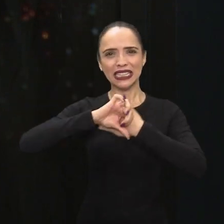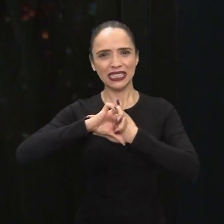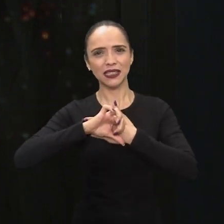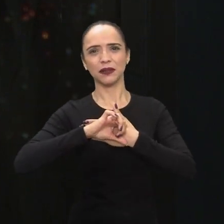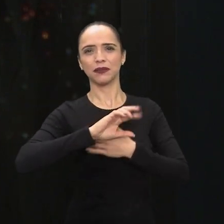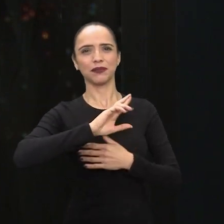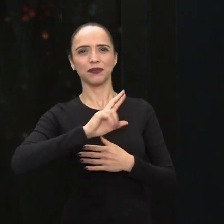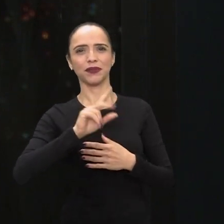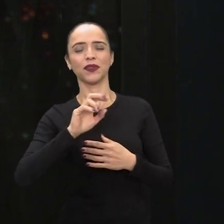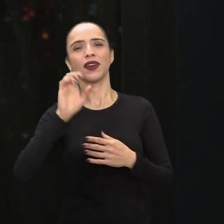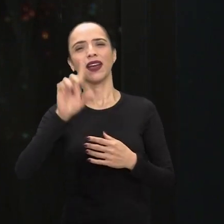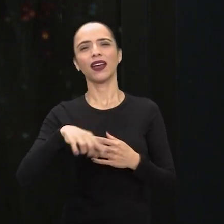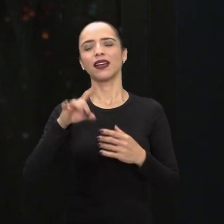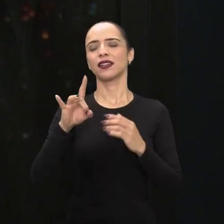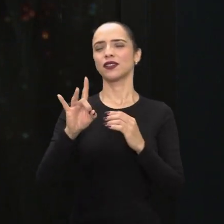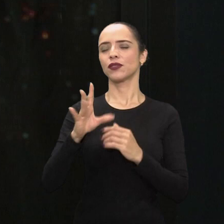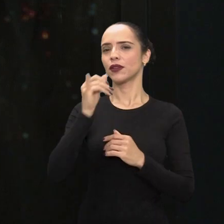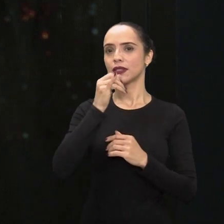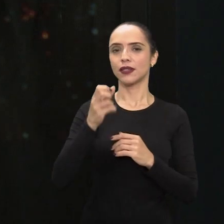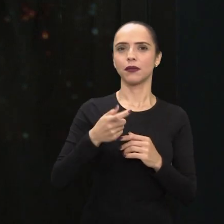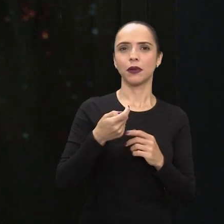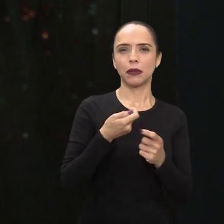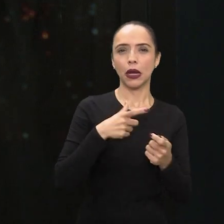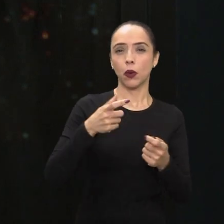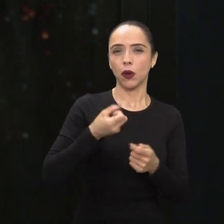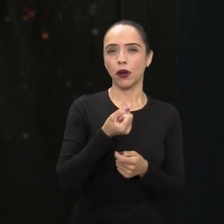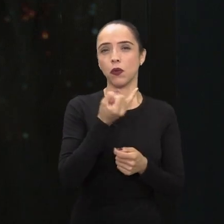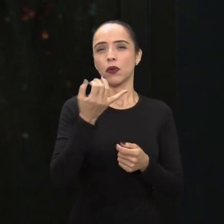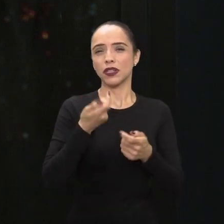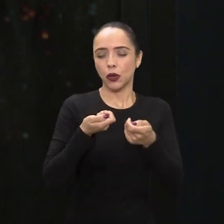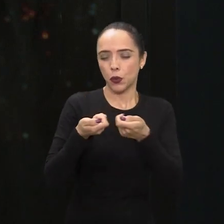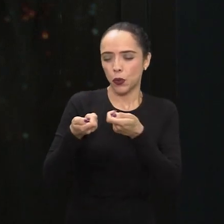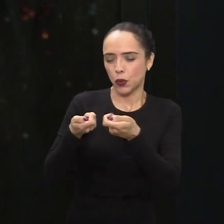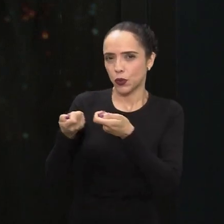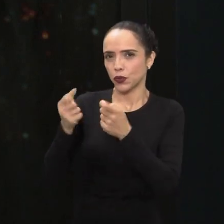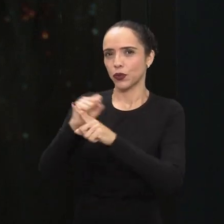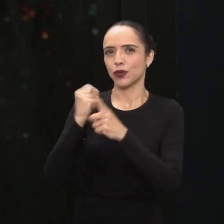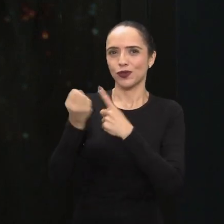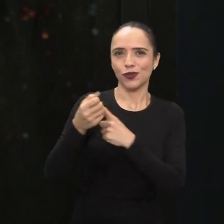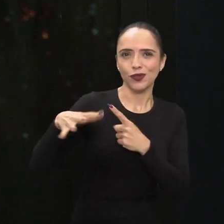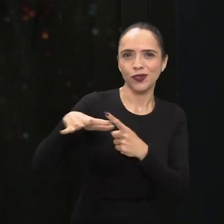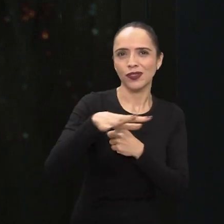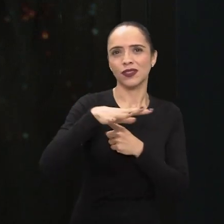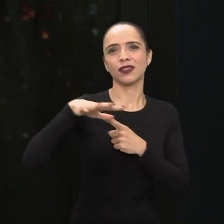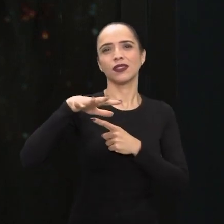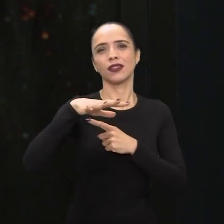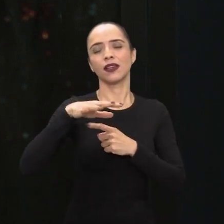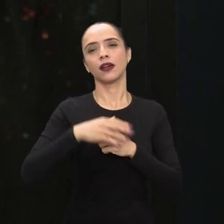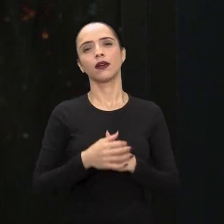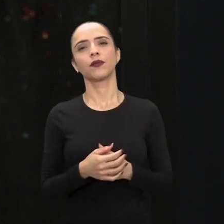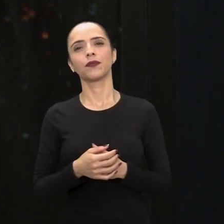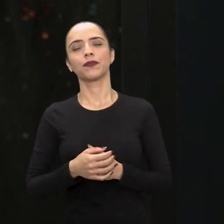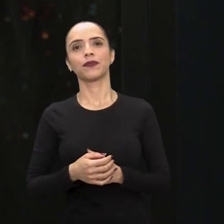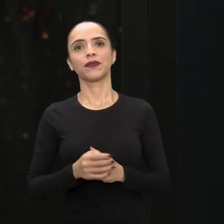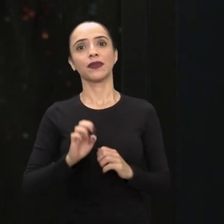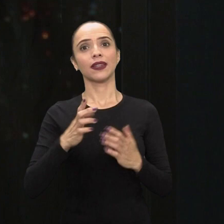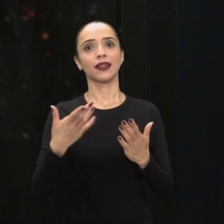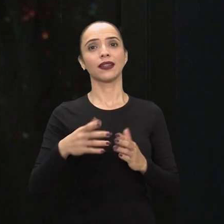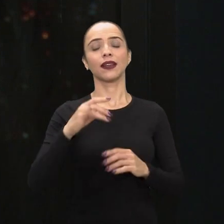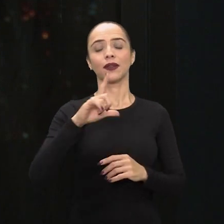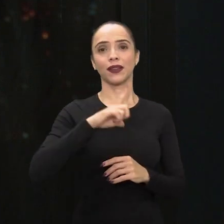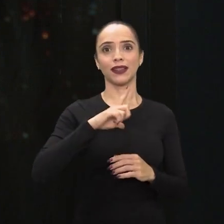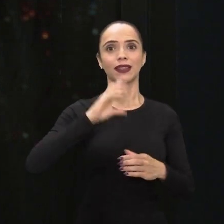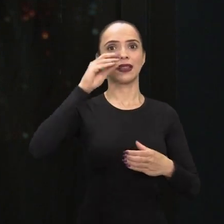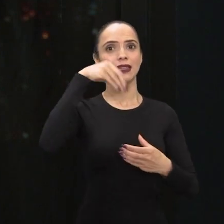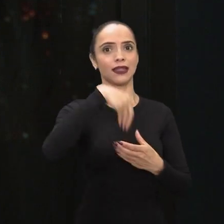usada para o aumento do controle que a gente até classifica do controle social penal Total Então faz parte dessa até